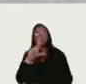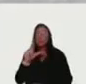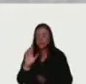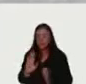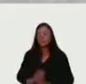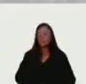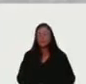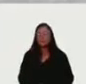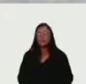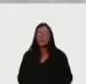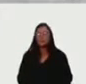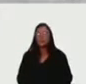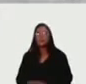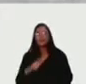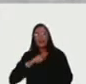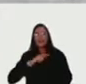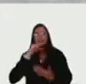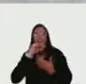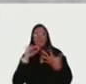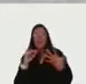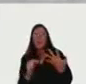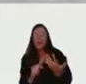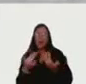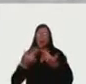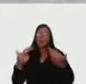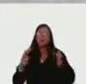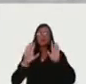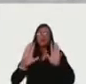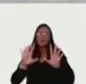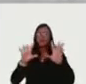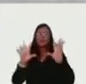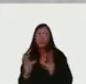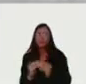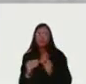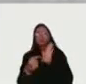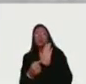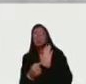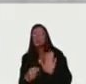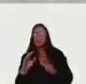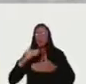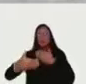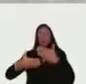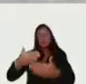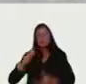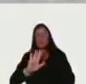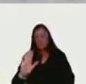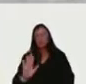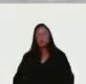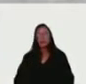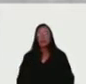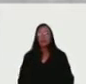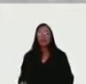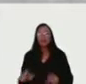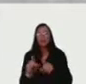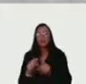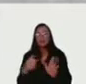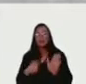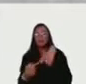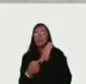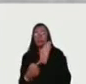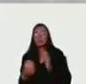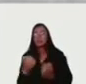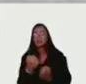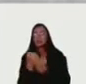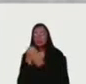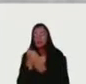outras demandas aconteceram, mas pontualmente a gente vai apresentando. Quero apresentar também uma defesa aqui em